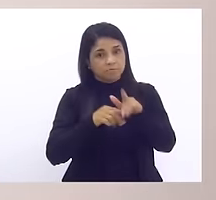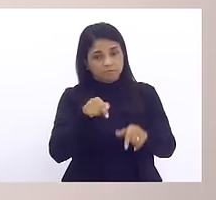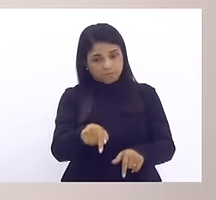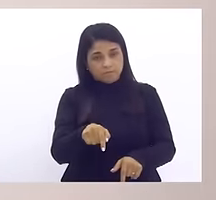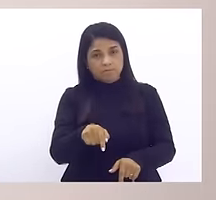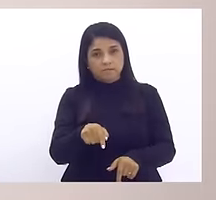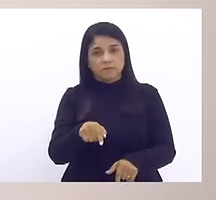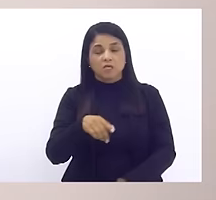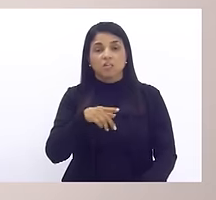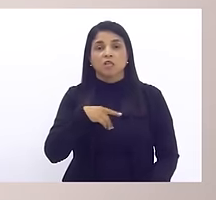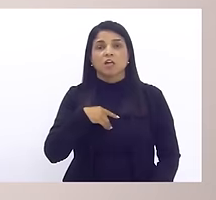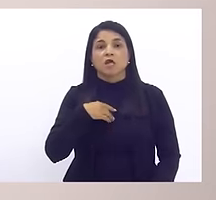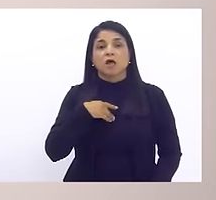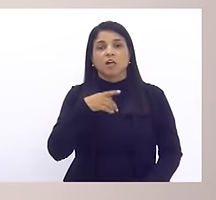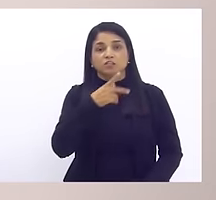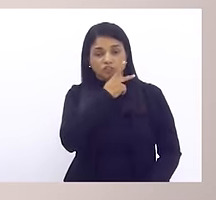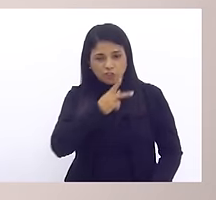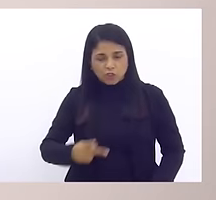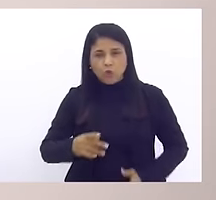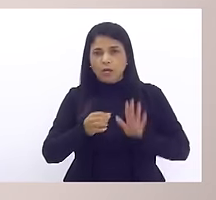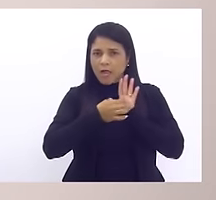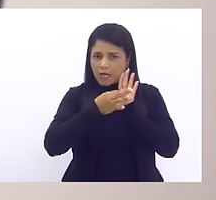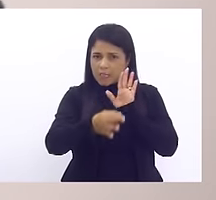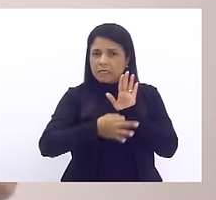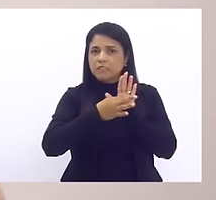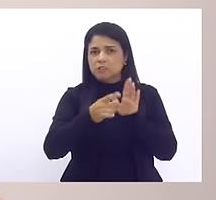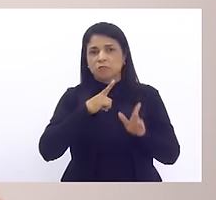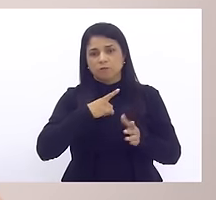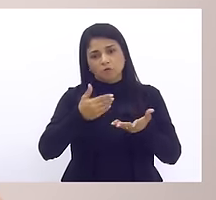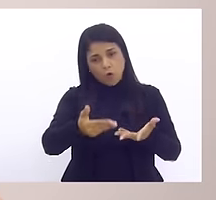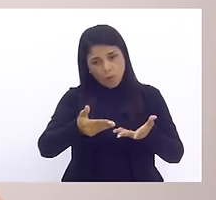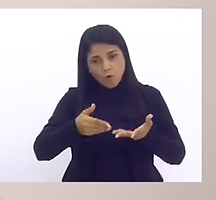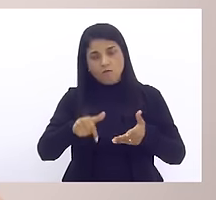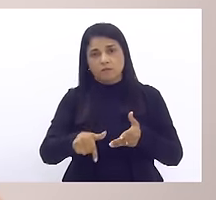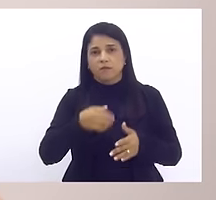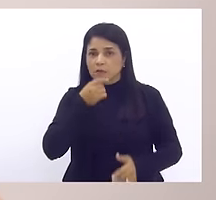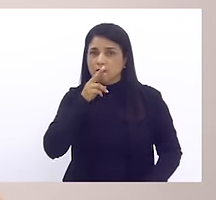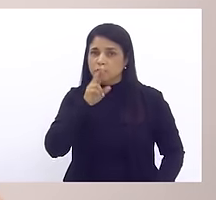pede todas as críticas respondeu tudo mesmo sendo convidada